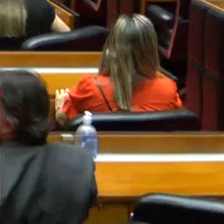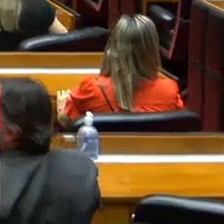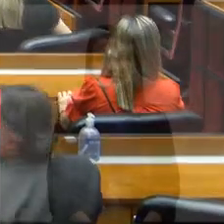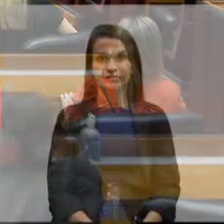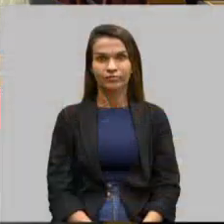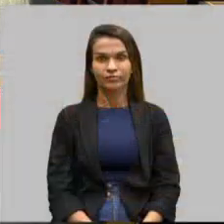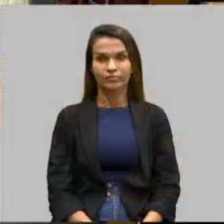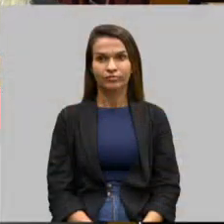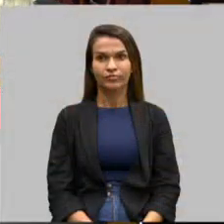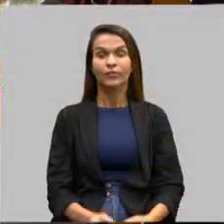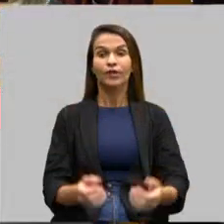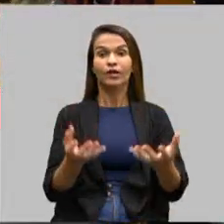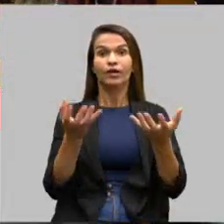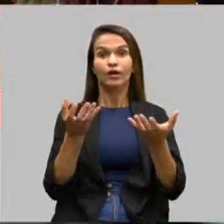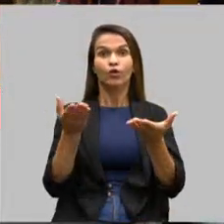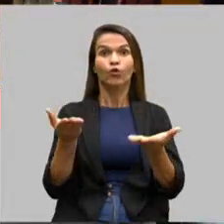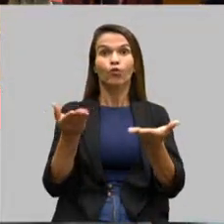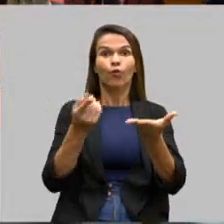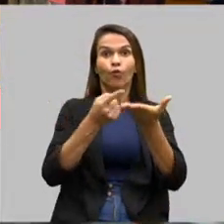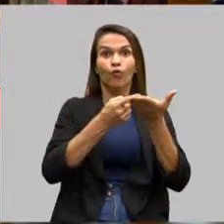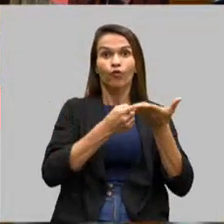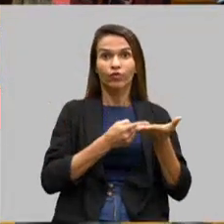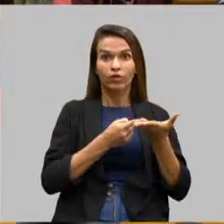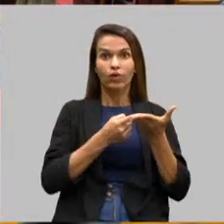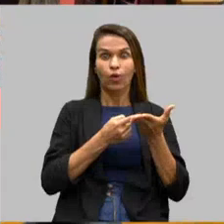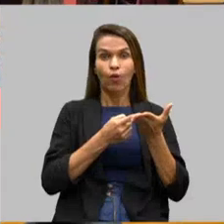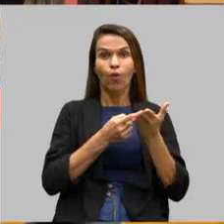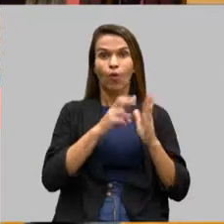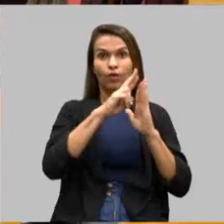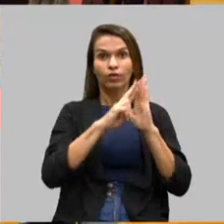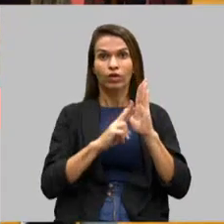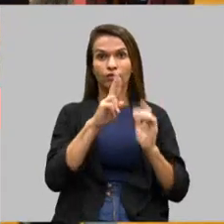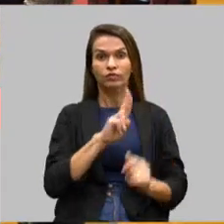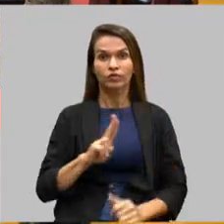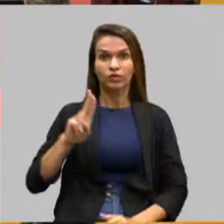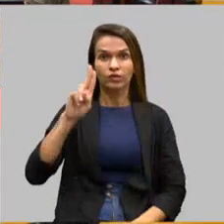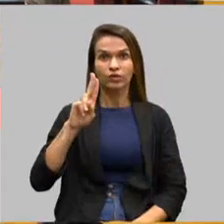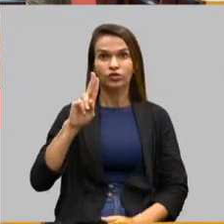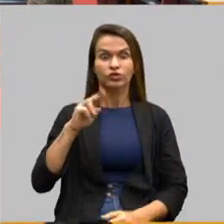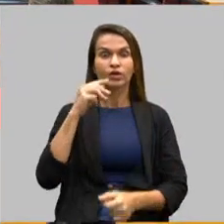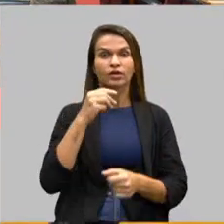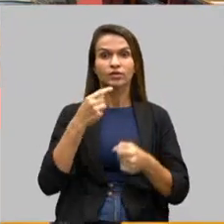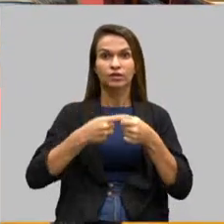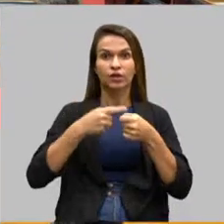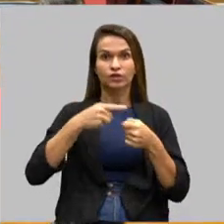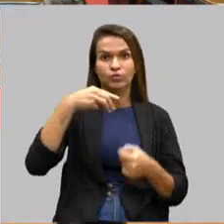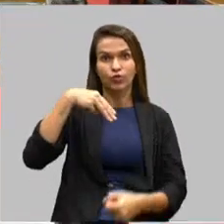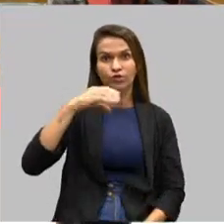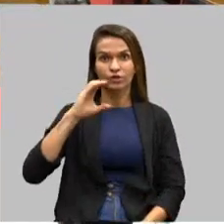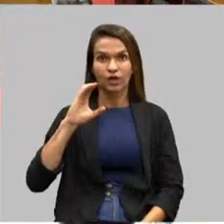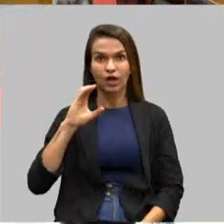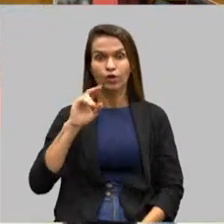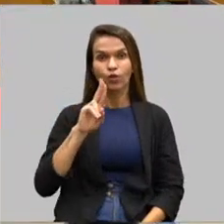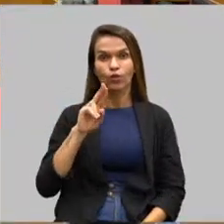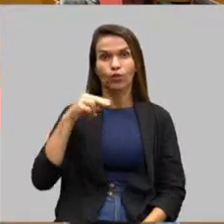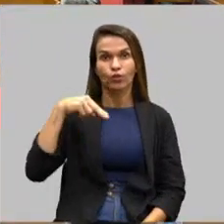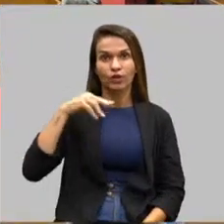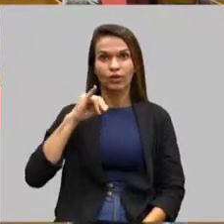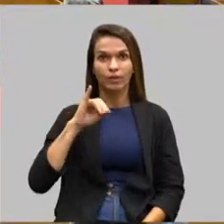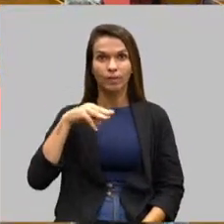Quero convidar também o magnífico reitor da Universidade Estadual de Montes Claros, Unimontes, nesta